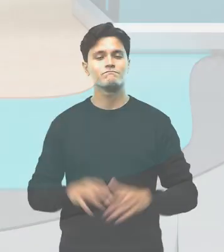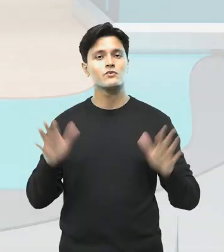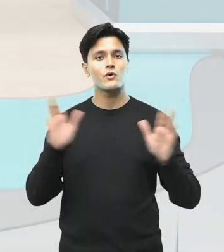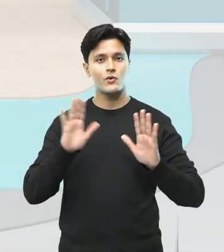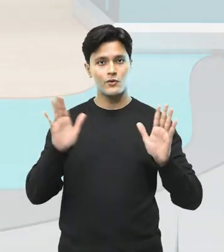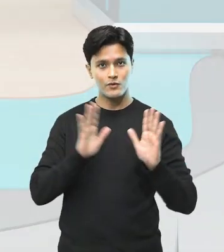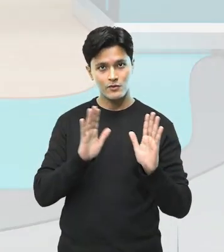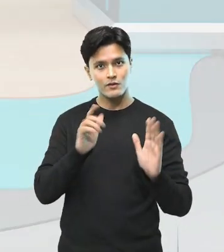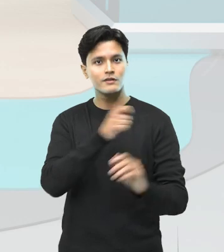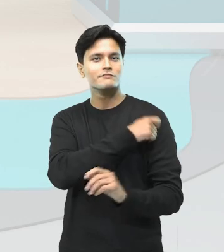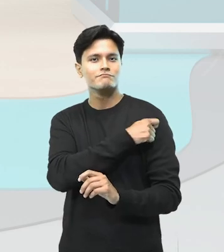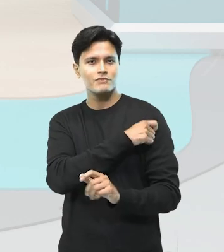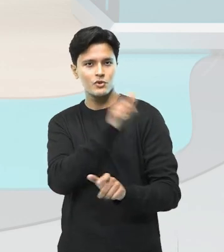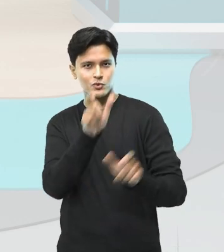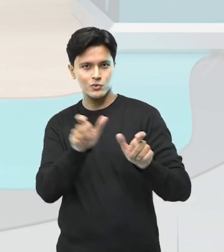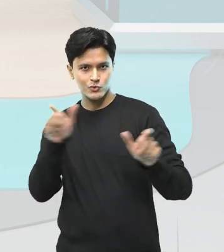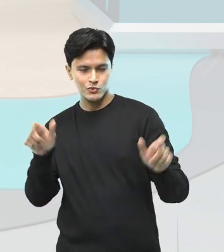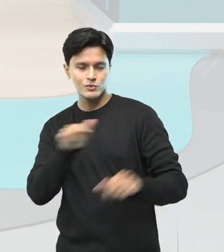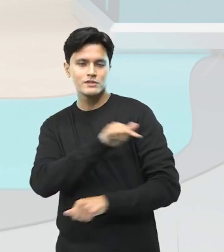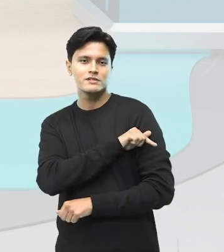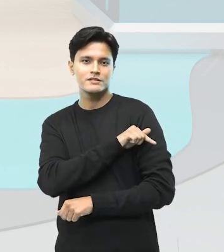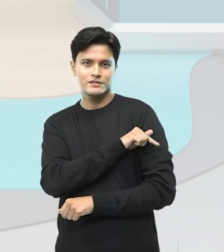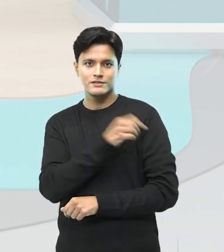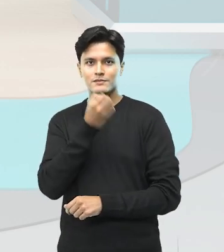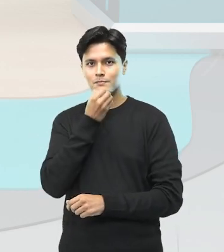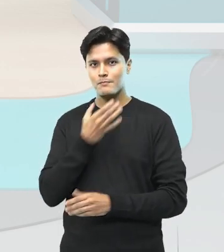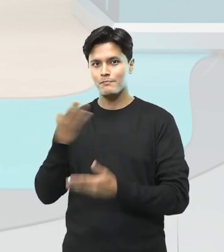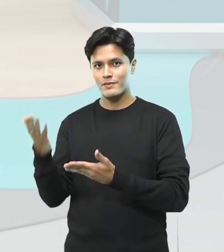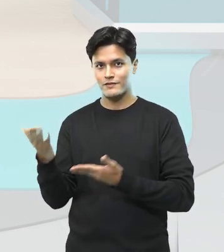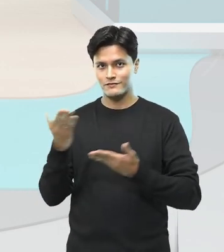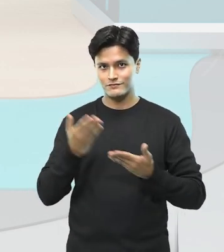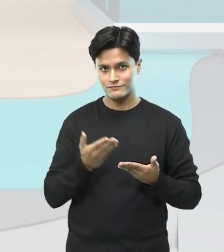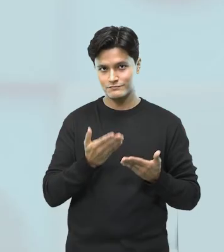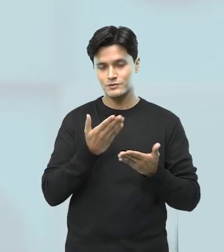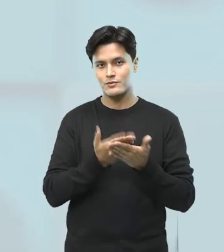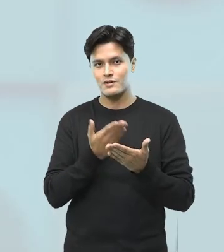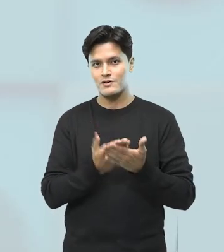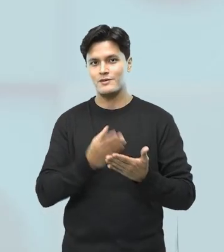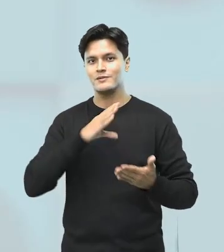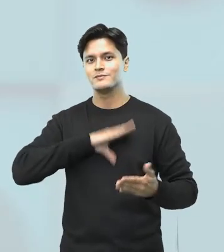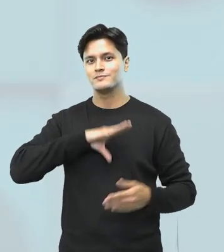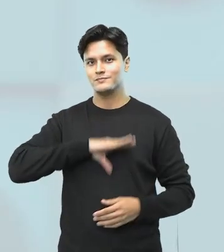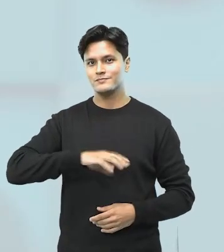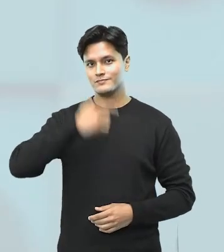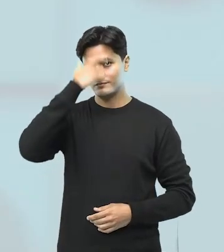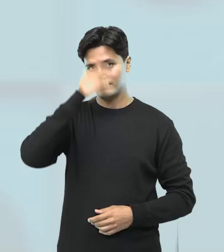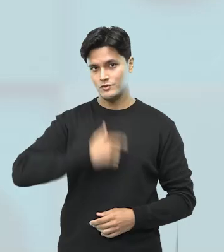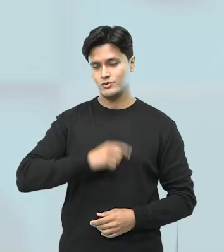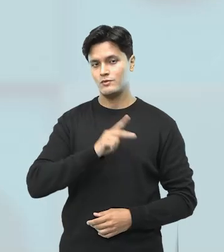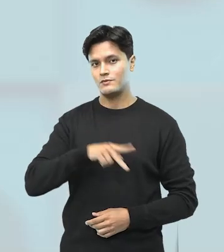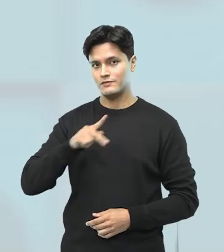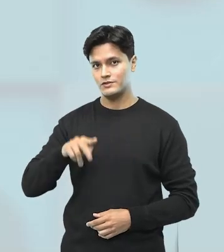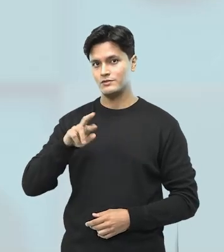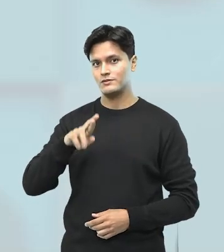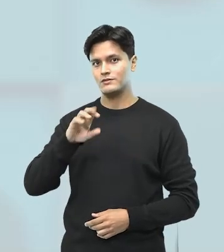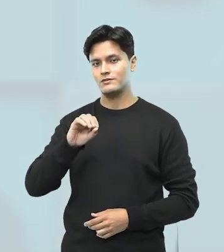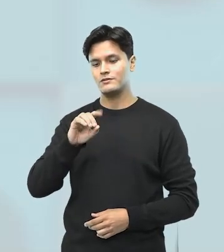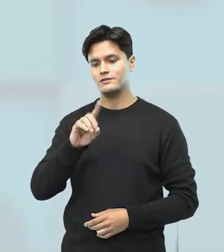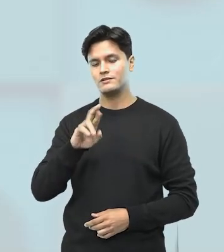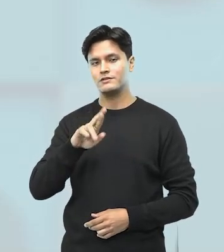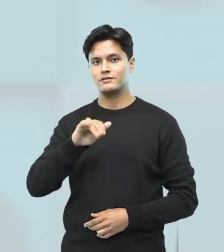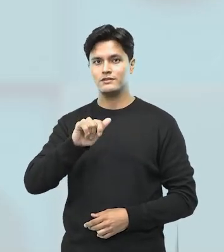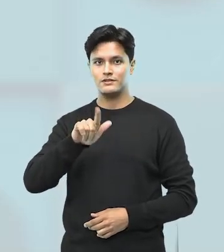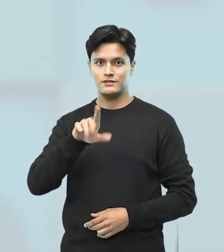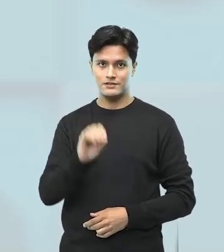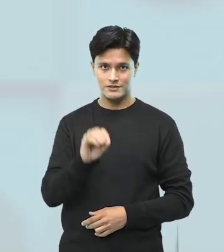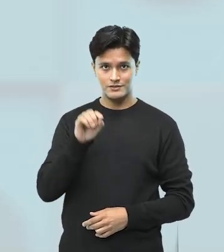Olá, alunos do 7º ano, sejam bem-vindos a mais uma aula de língua portuguesa. Eu sou o professor Rodrigo Ribeiro, ministrante